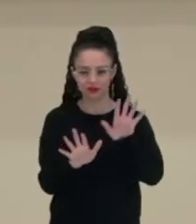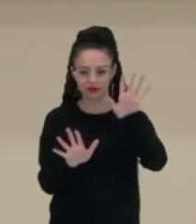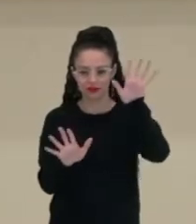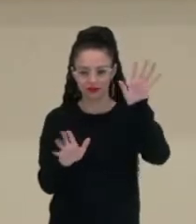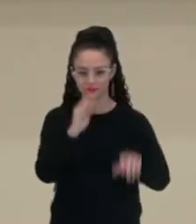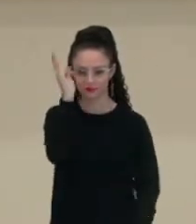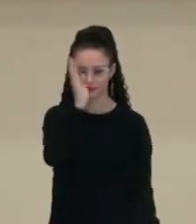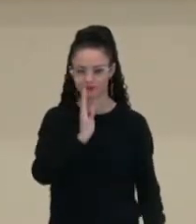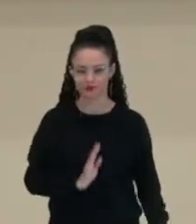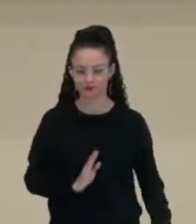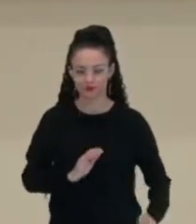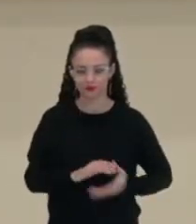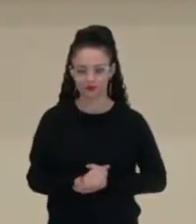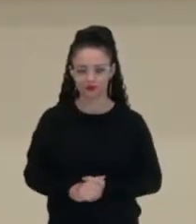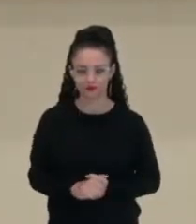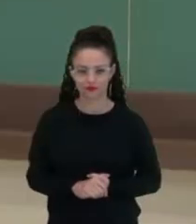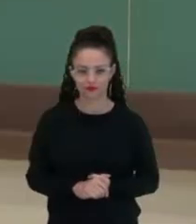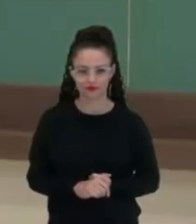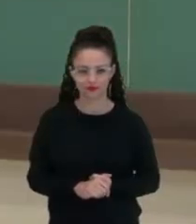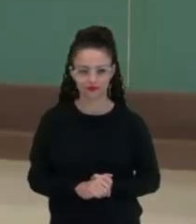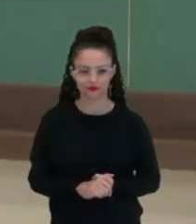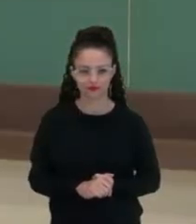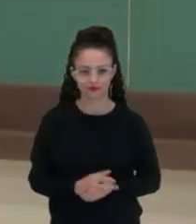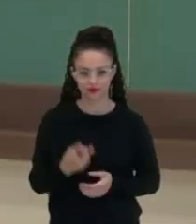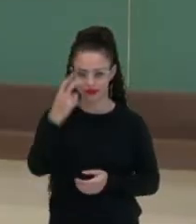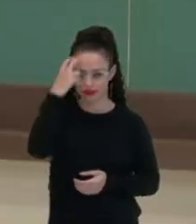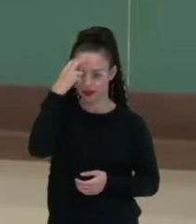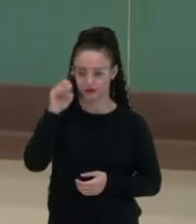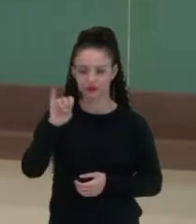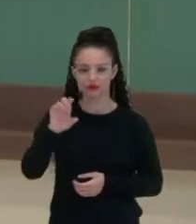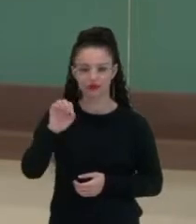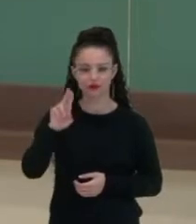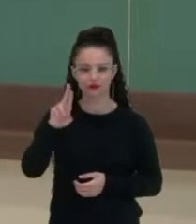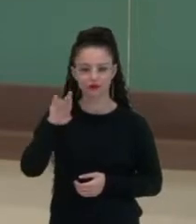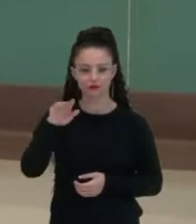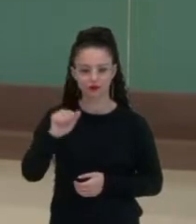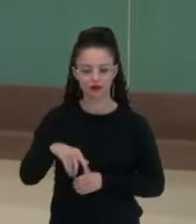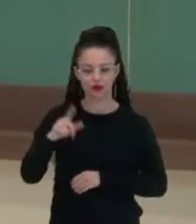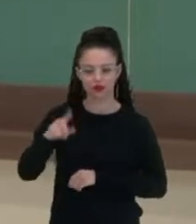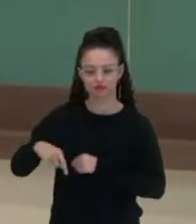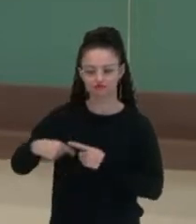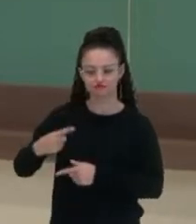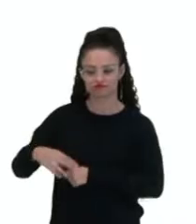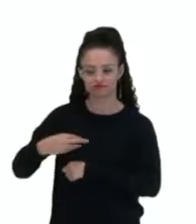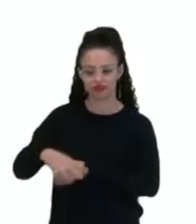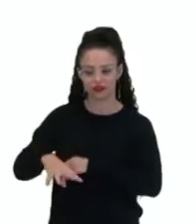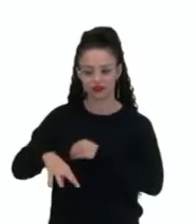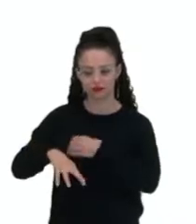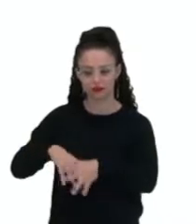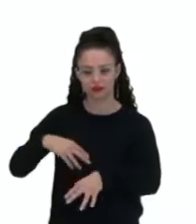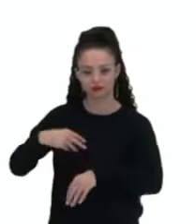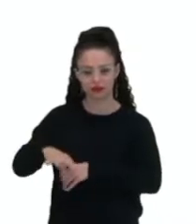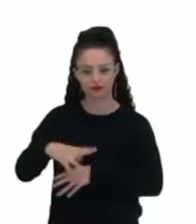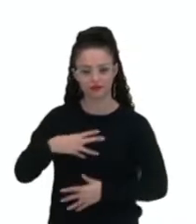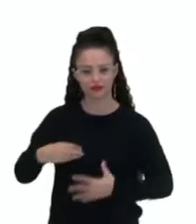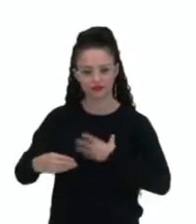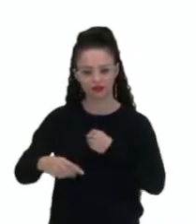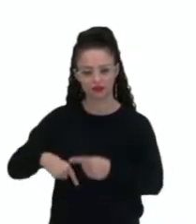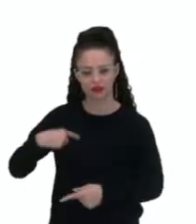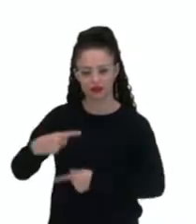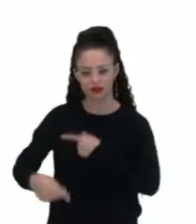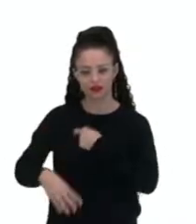pelo Brasil. Então, a cultura iorubá é passada de geração em geração por meio da oralidade.